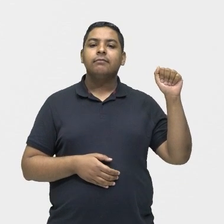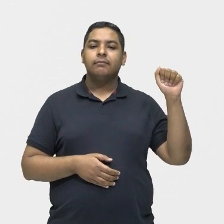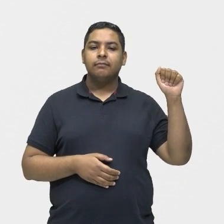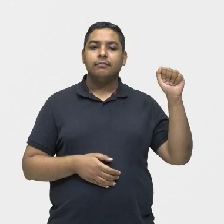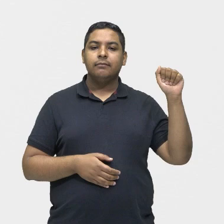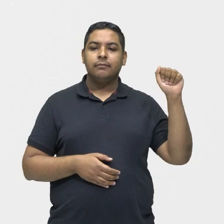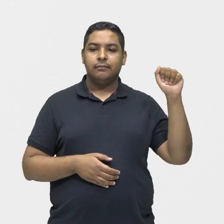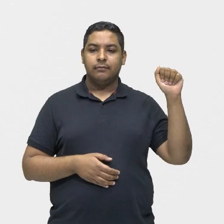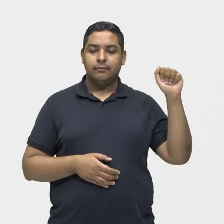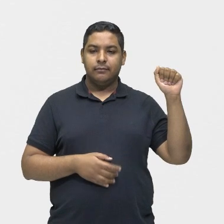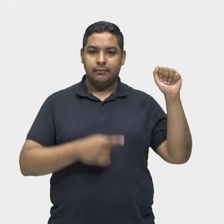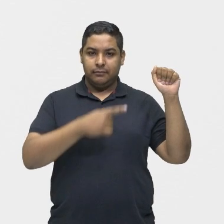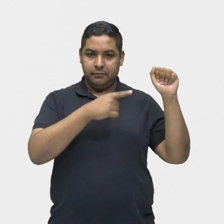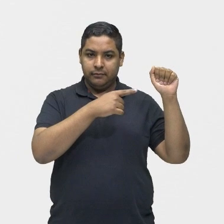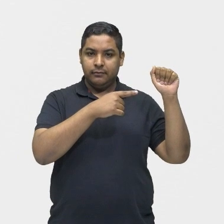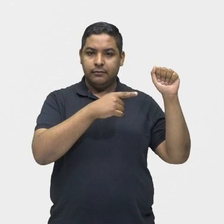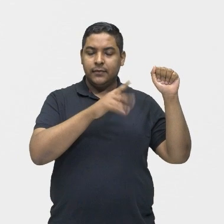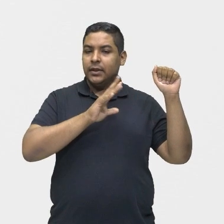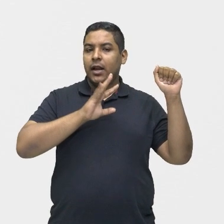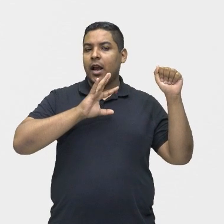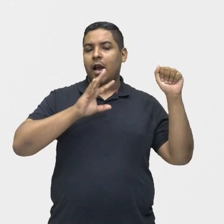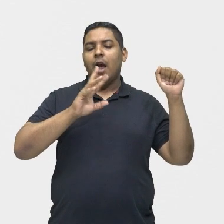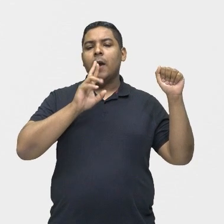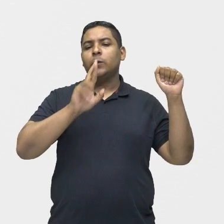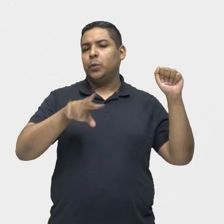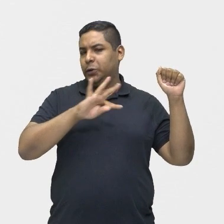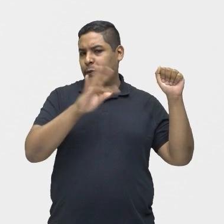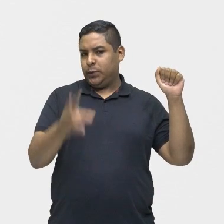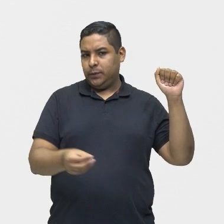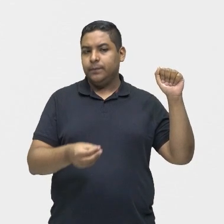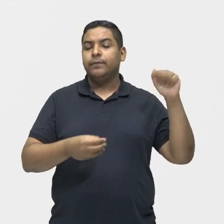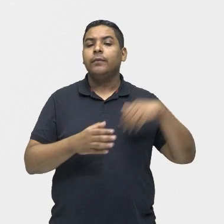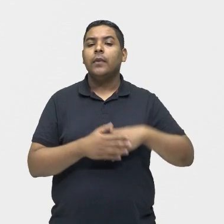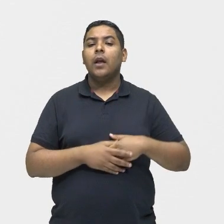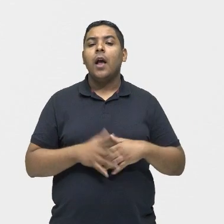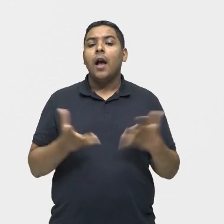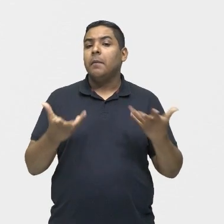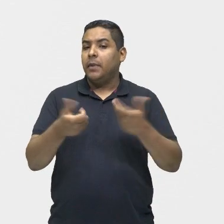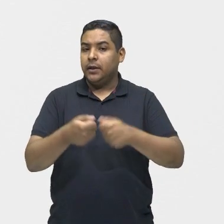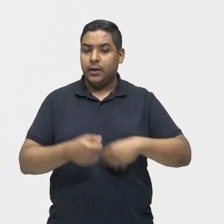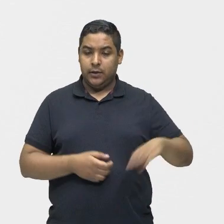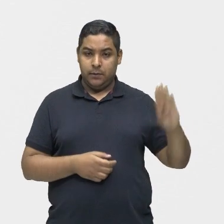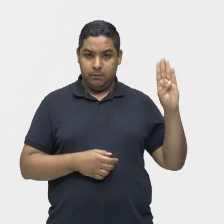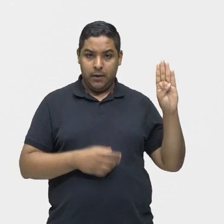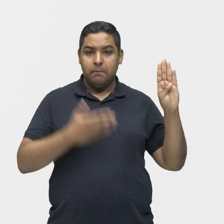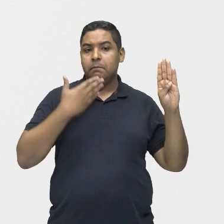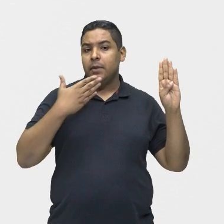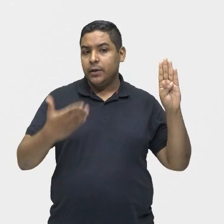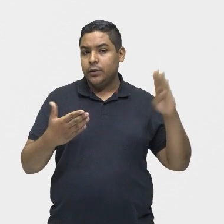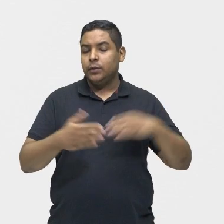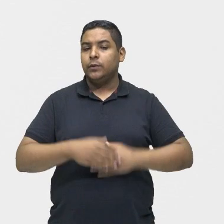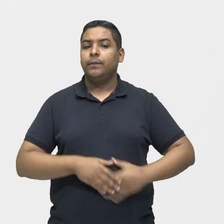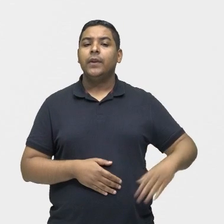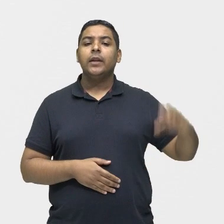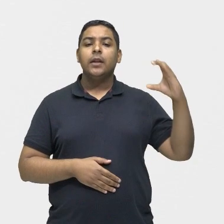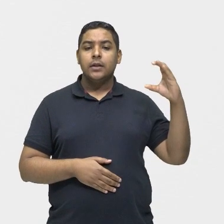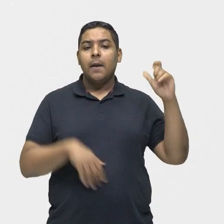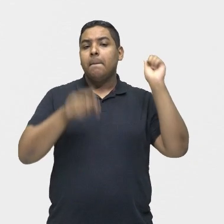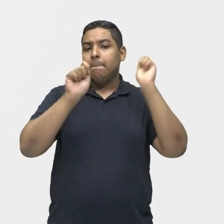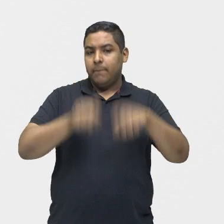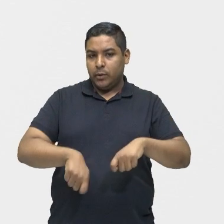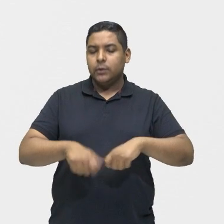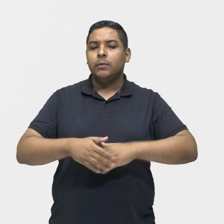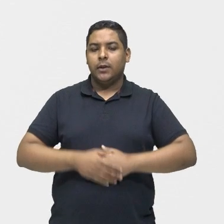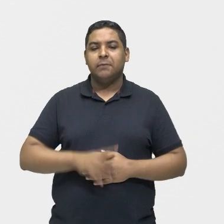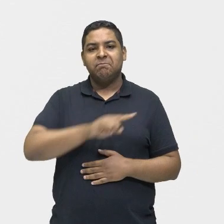A, né? Aliás, todas as respostas, né? A letra A, habilidade, letra B, pedido e letra C, possibilidade. Todos os